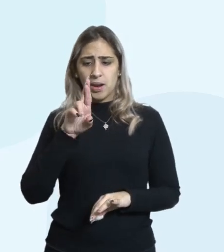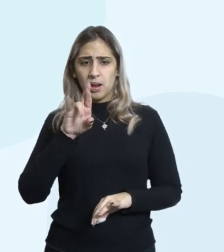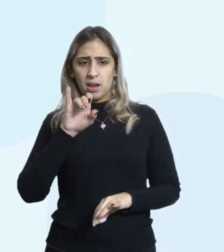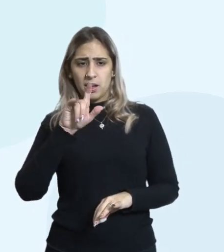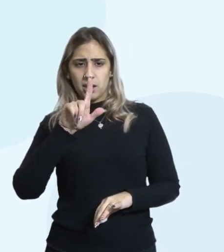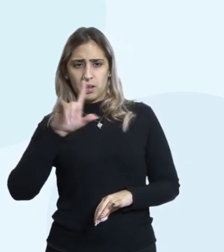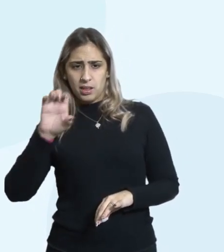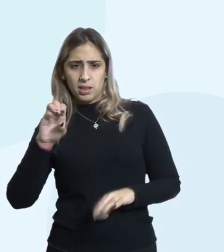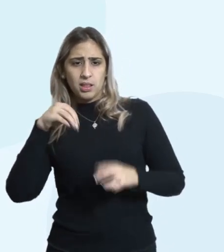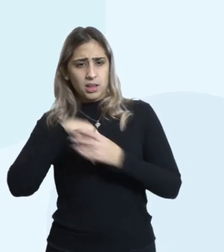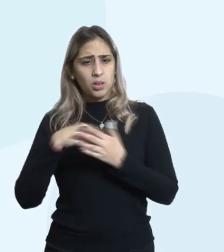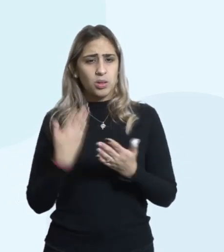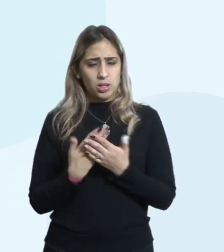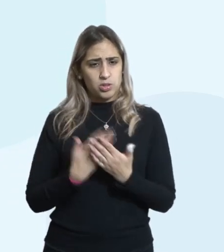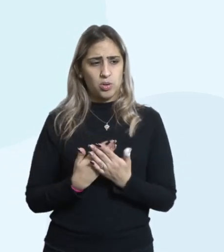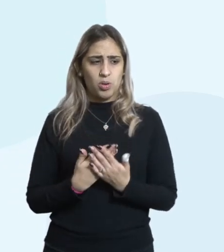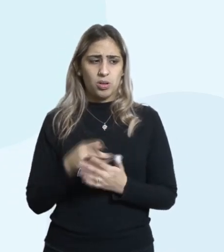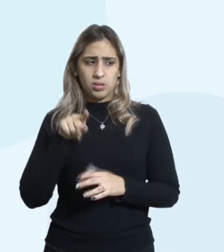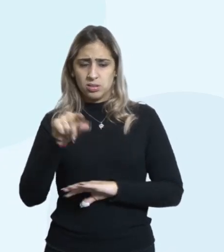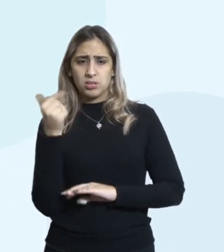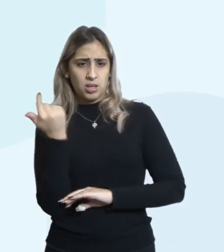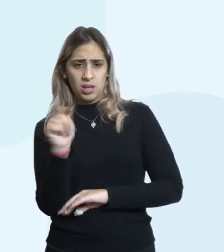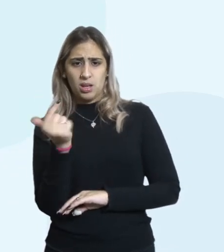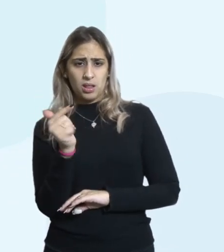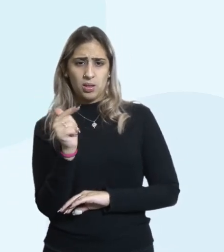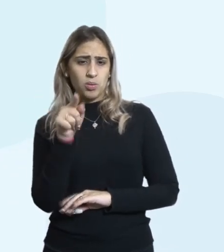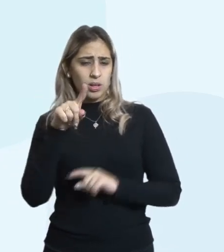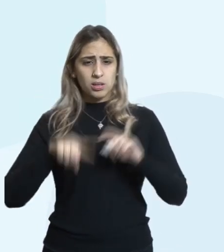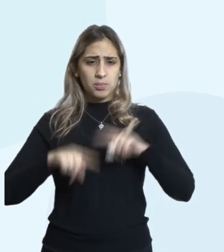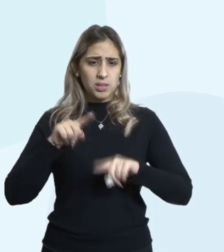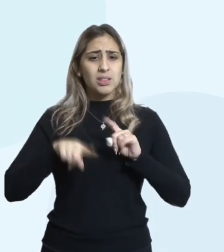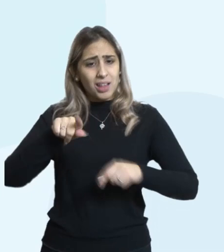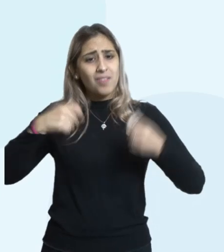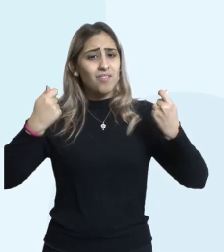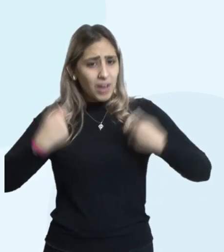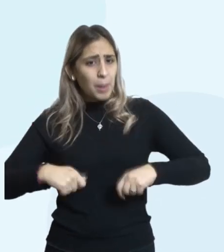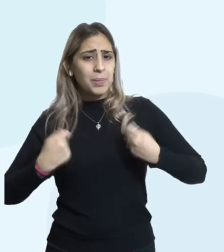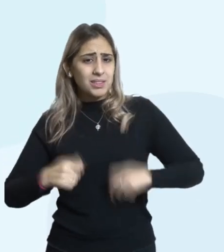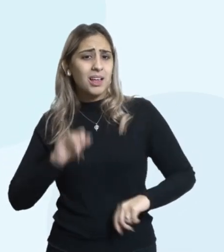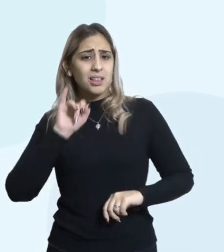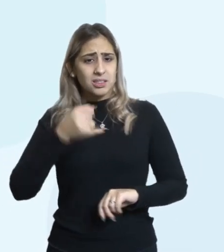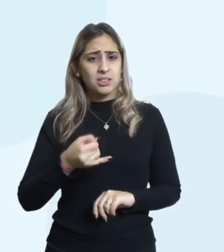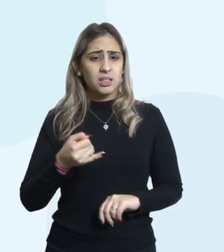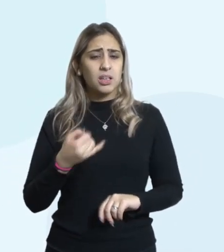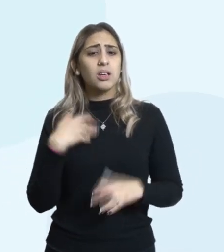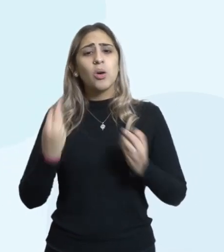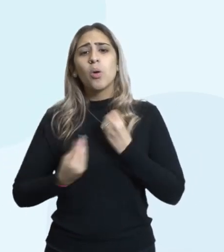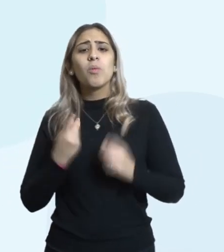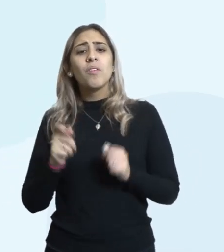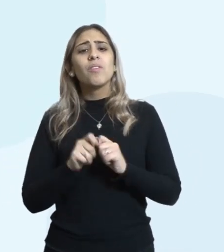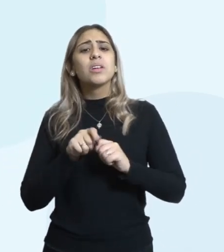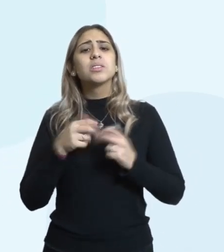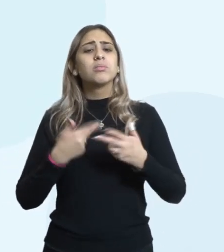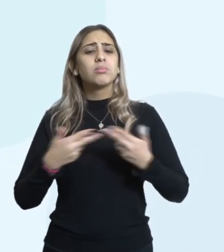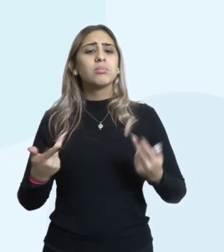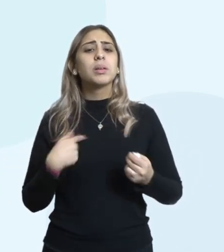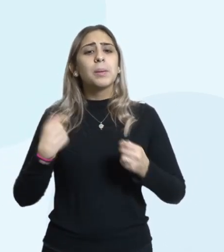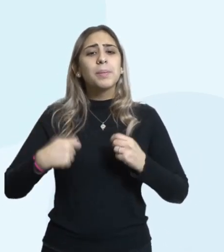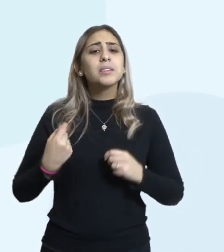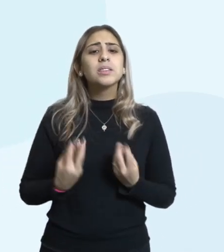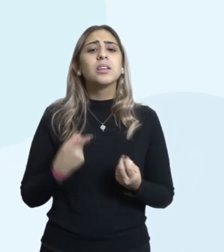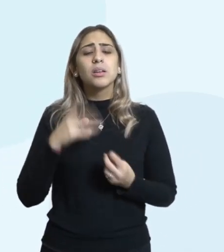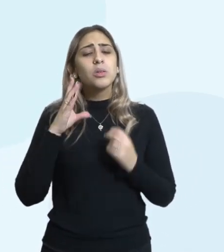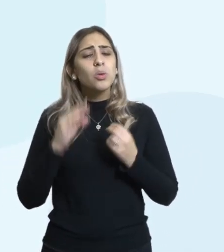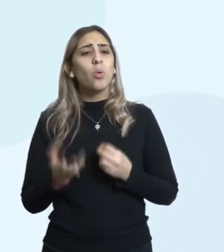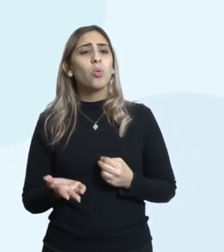dele. Se ele não tem esses materiais, ele vai precisar ter. Senão, como é que ele vai fazer o registro? Ele precisa disso